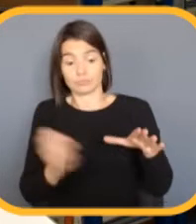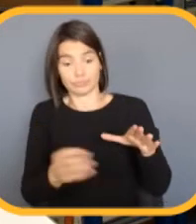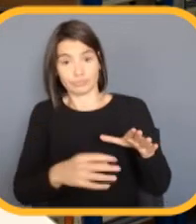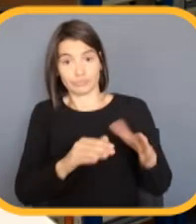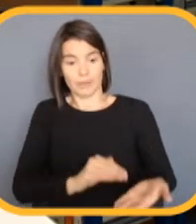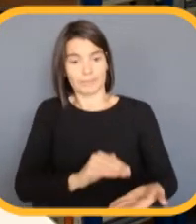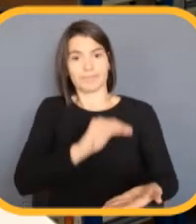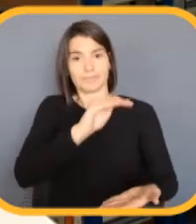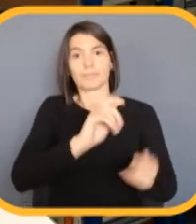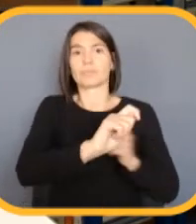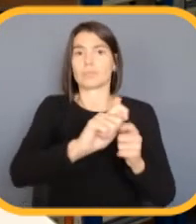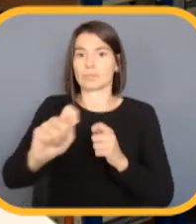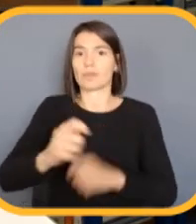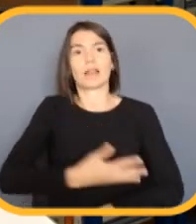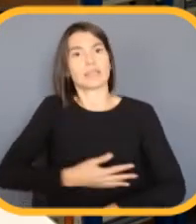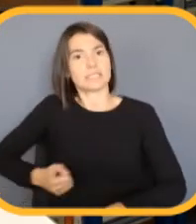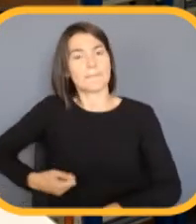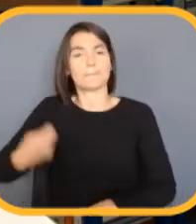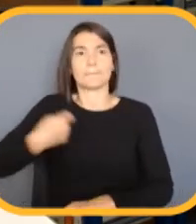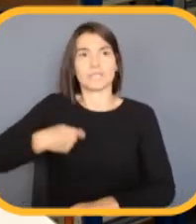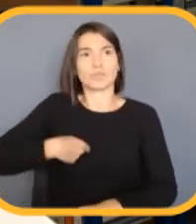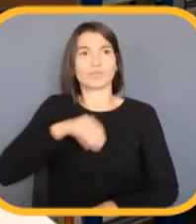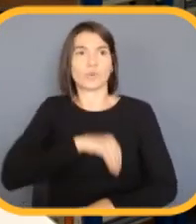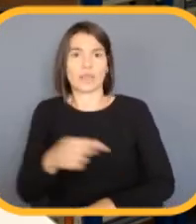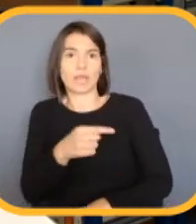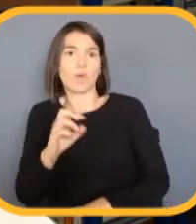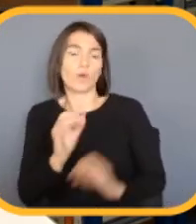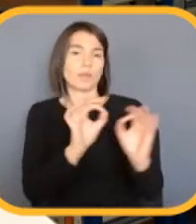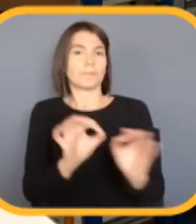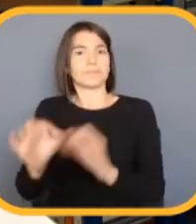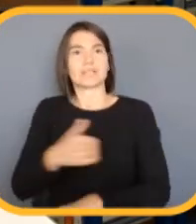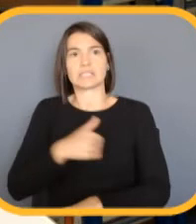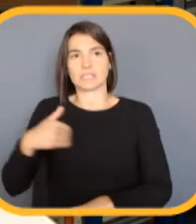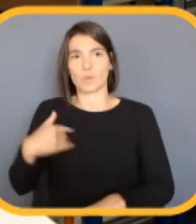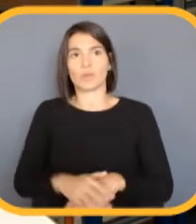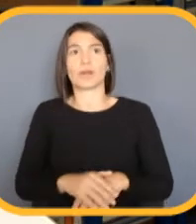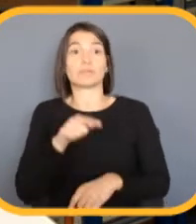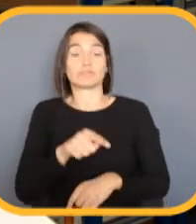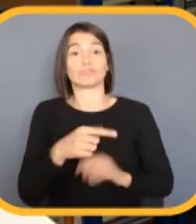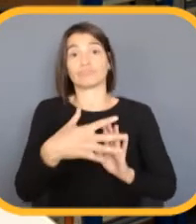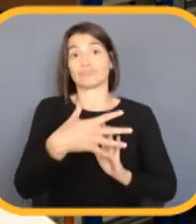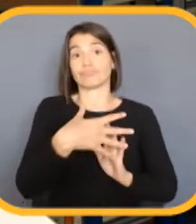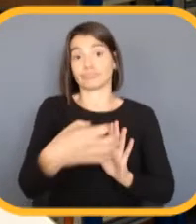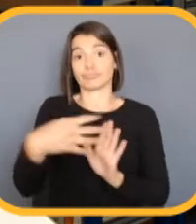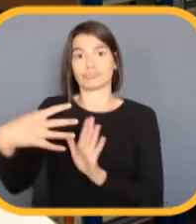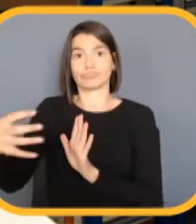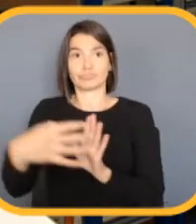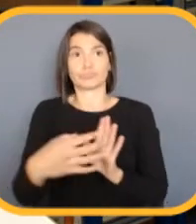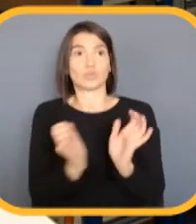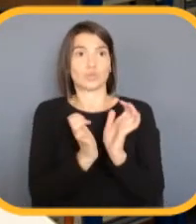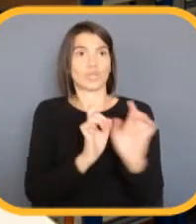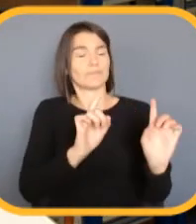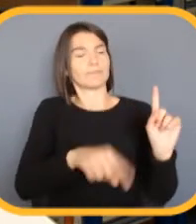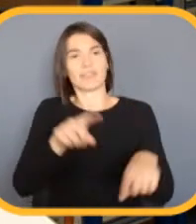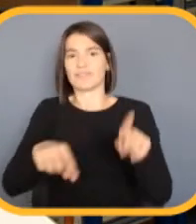fundo que dá resposta a situações como o desemprego, pensões, salário mínimo ou cuidados de saúde. Os valores descontados para a Segurança Social